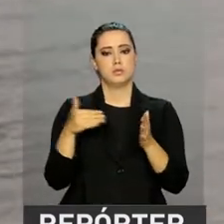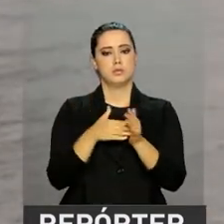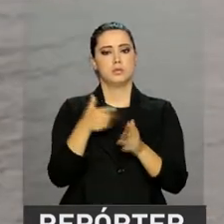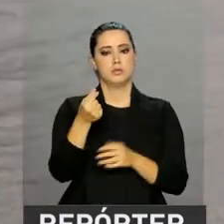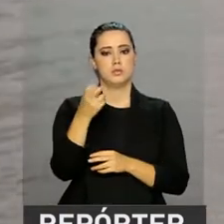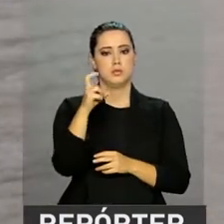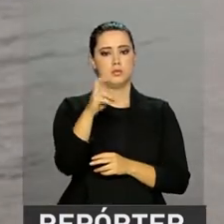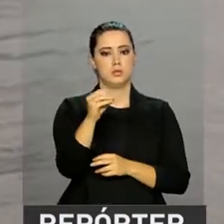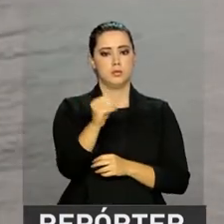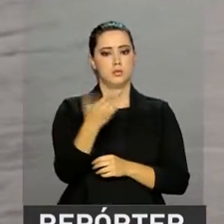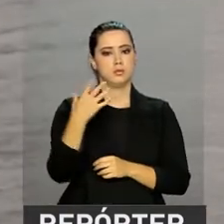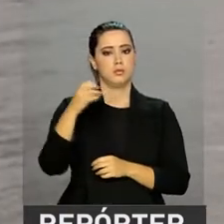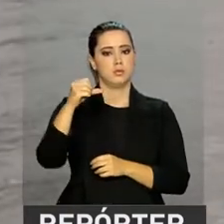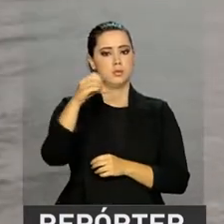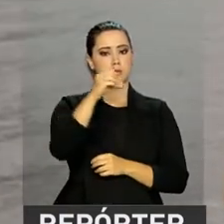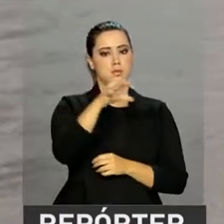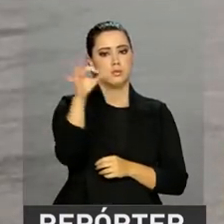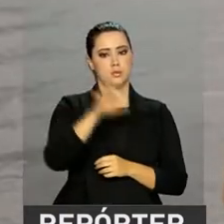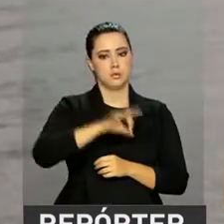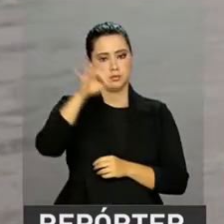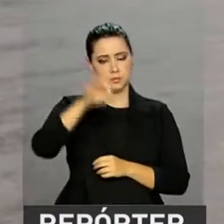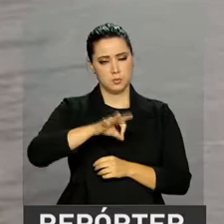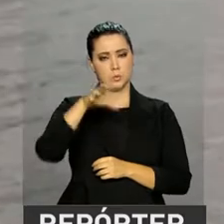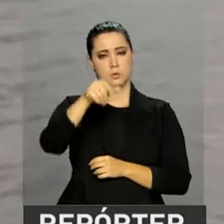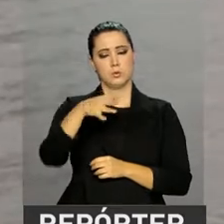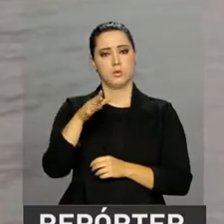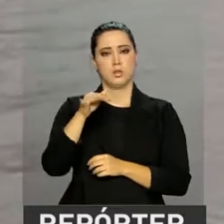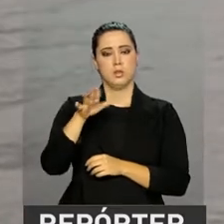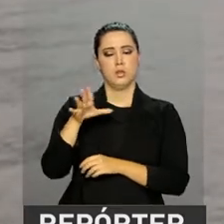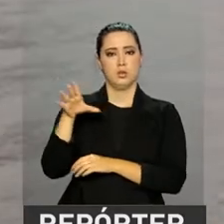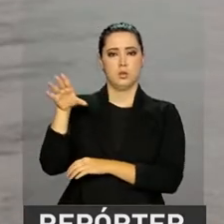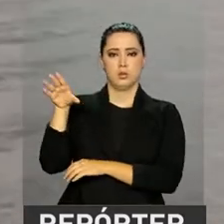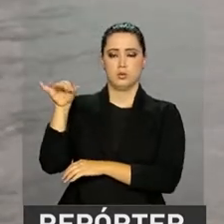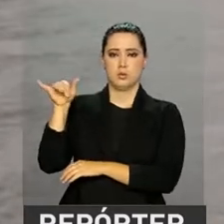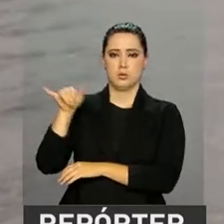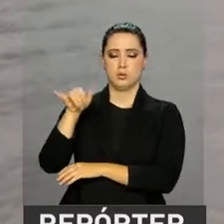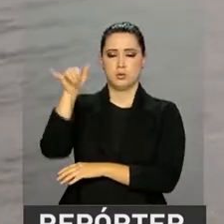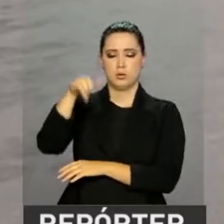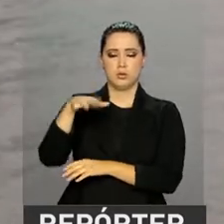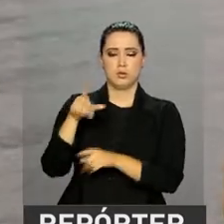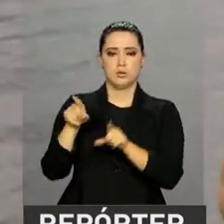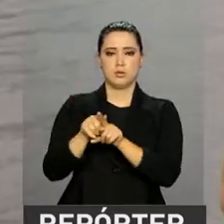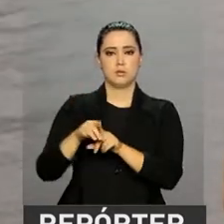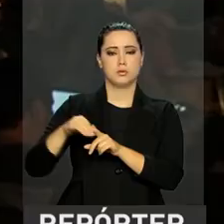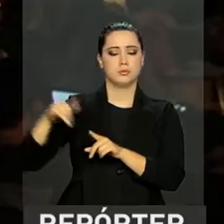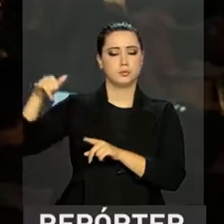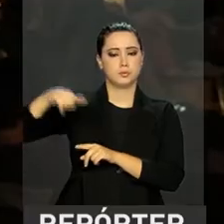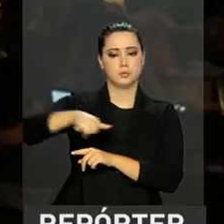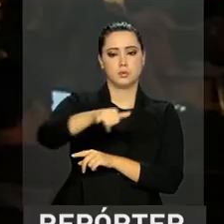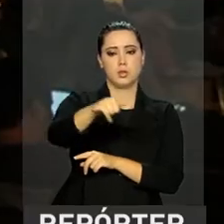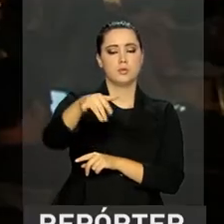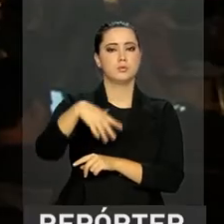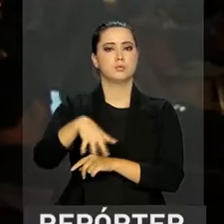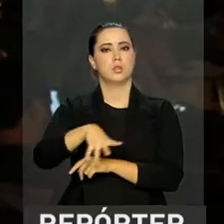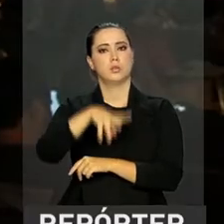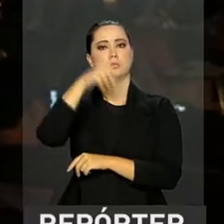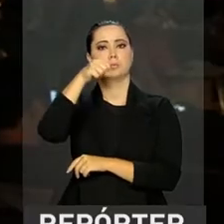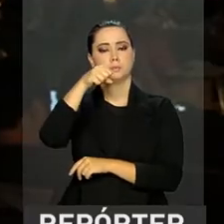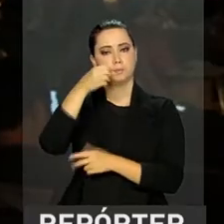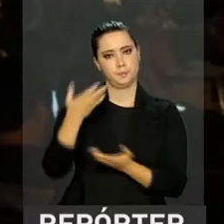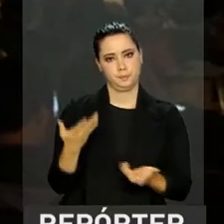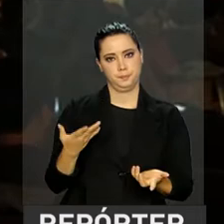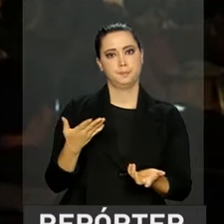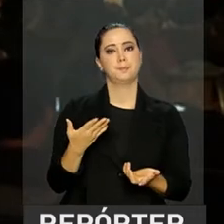2050, cerca de 99% das aves marinhas tenham ingerido esses resíduos. E para tentar controlar